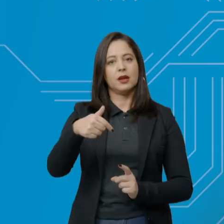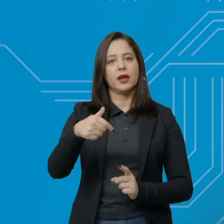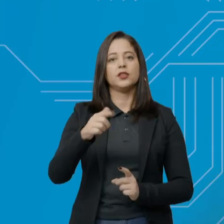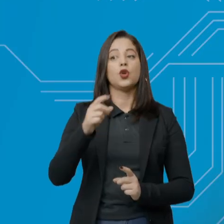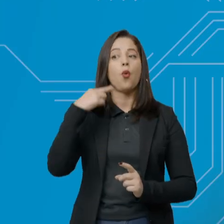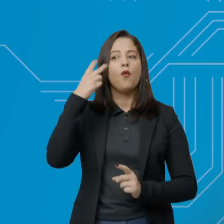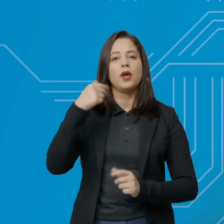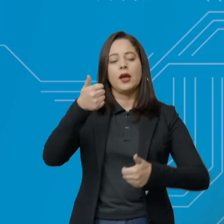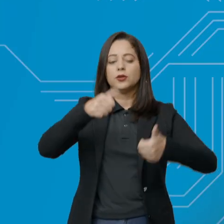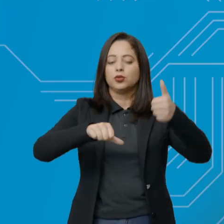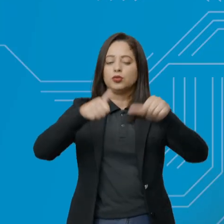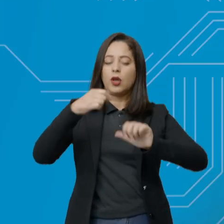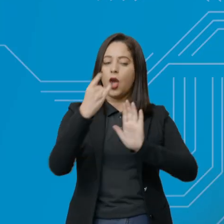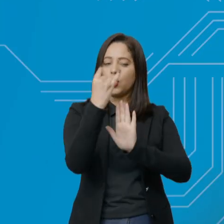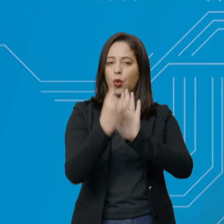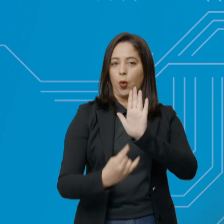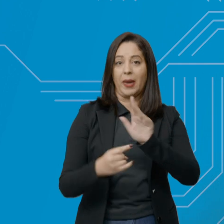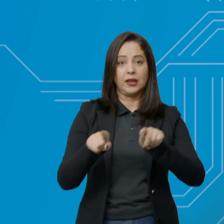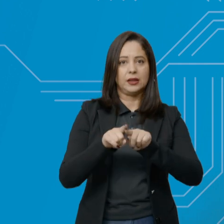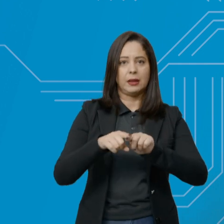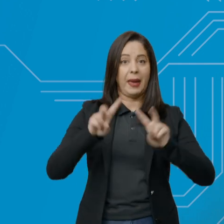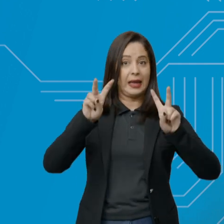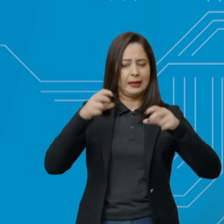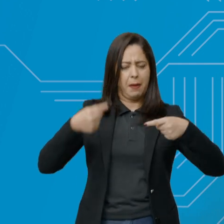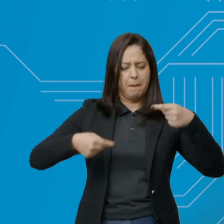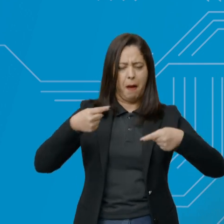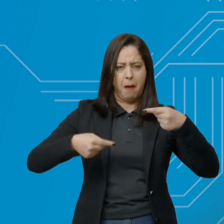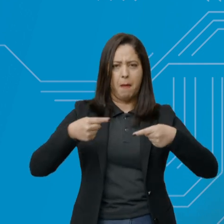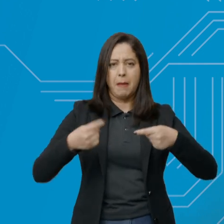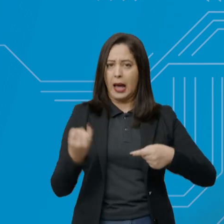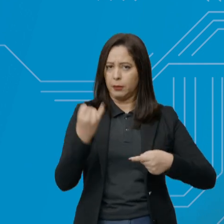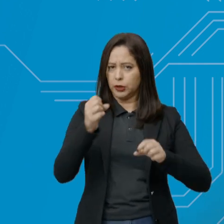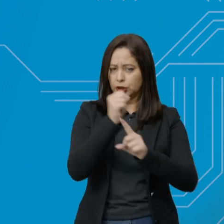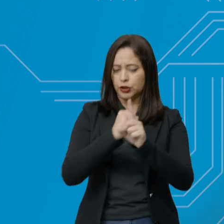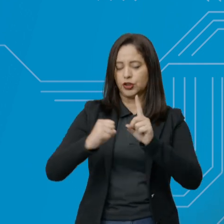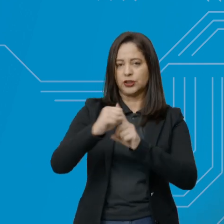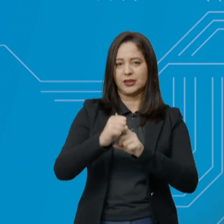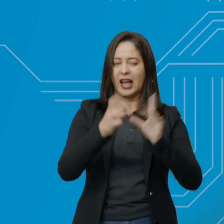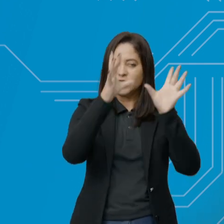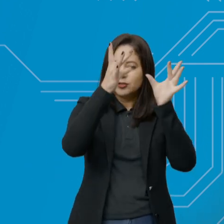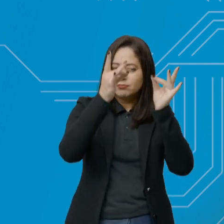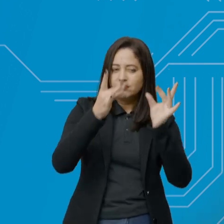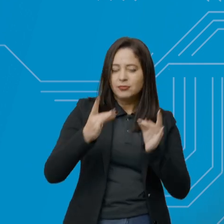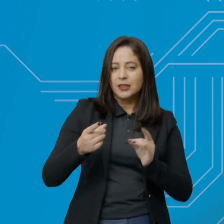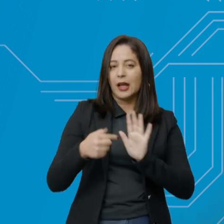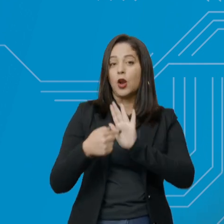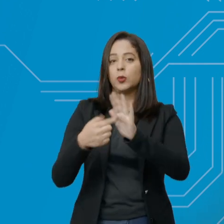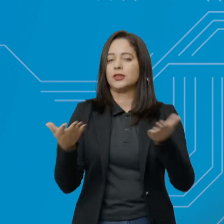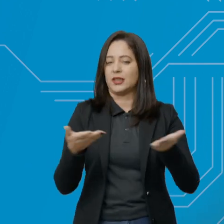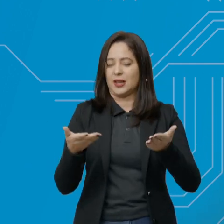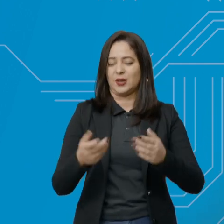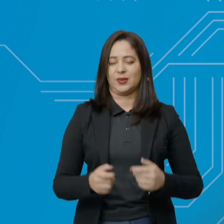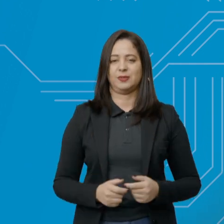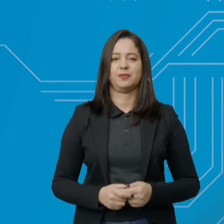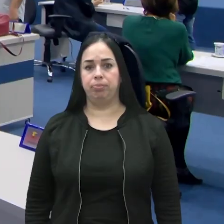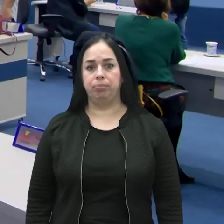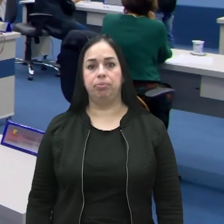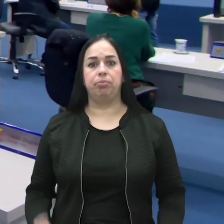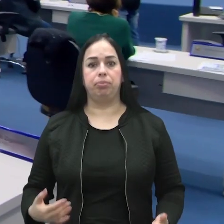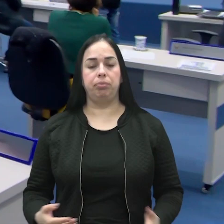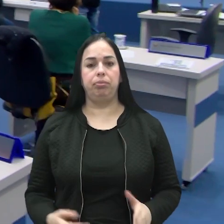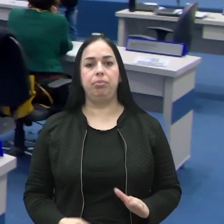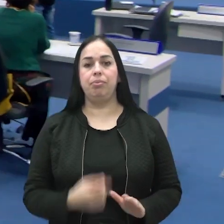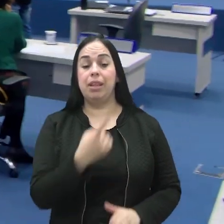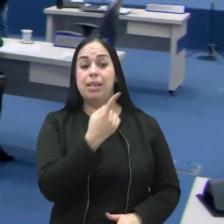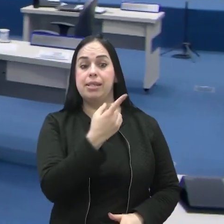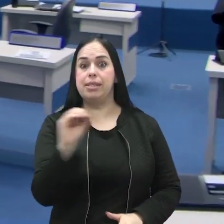Os vereadores analisaram documentos e debateram temas de interesse público. Vamos ver os detalhes do trabalho em plenário?